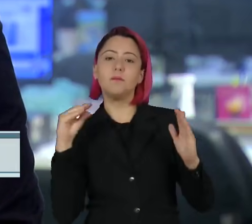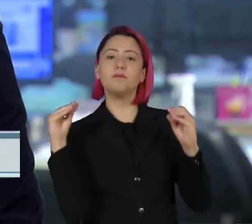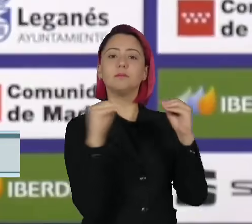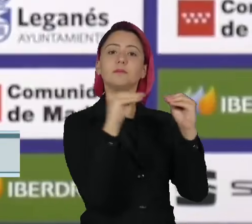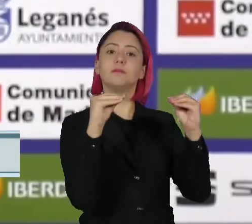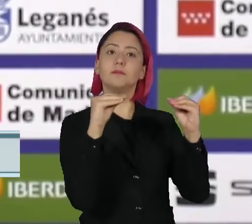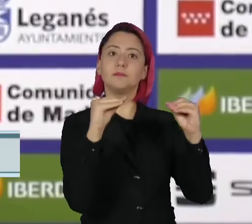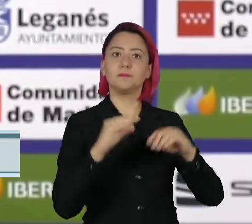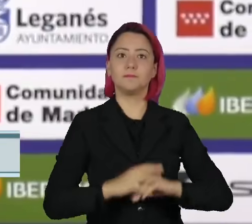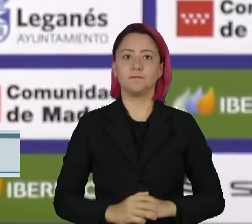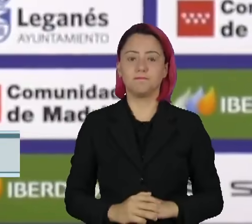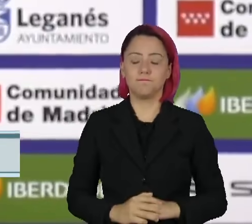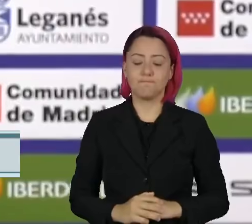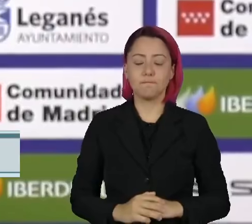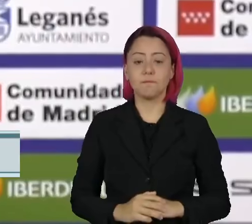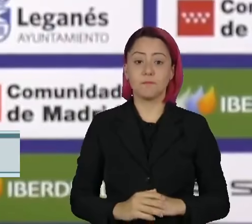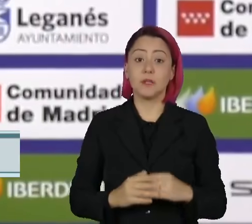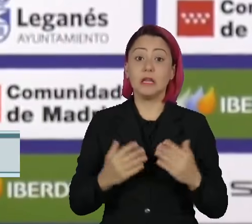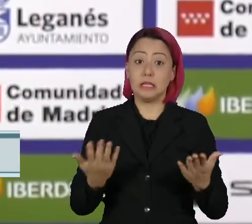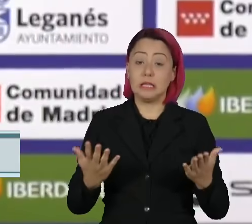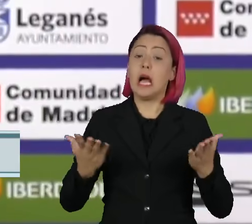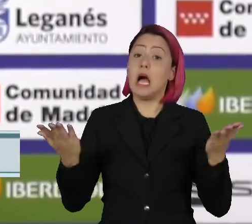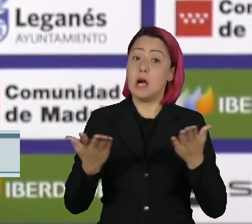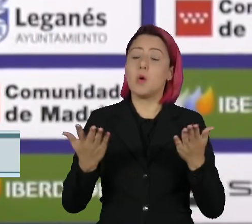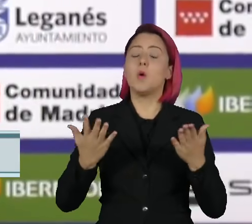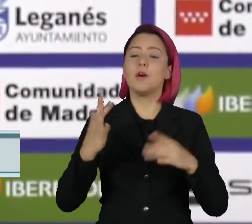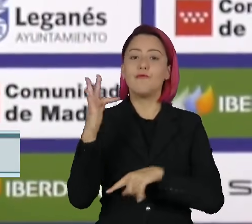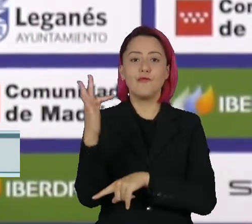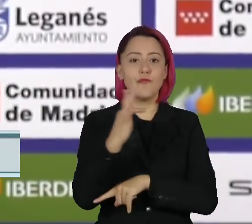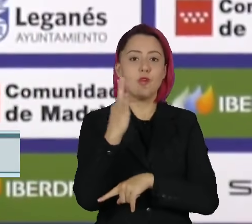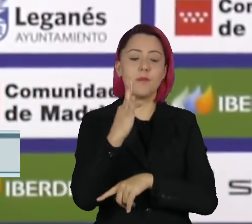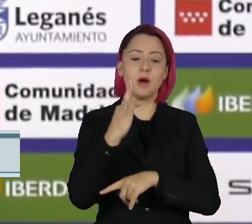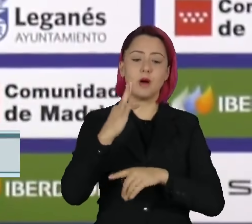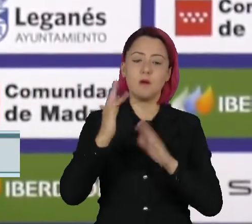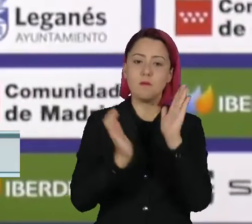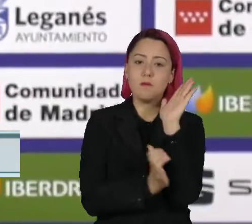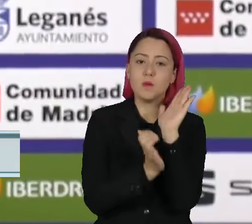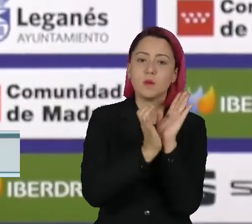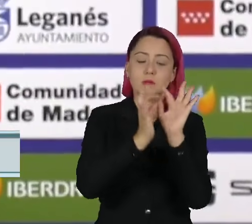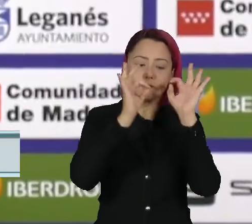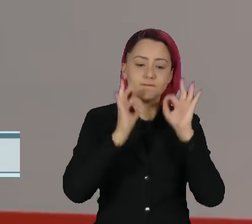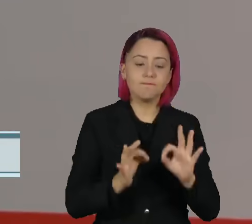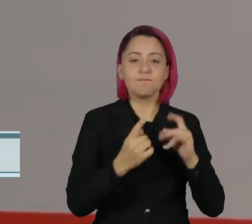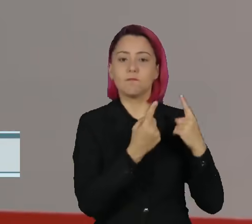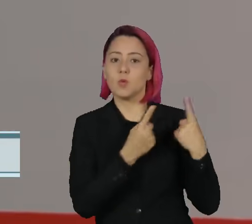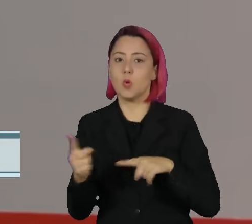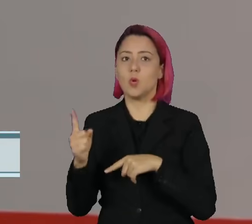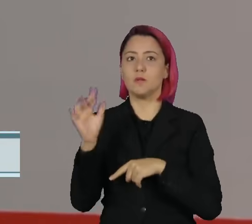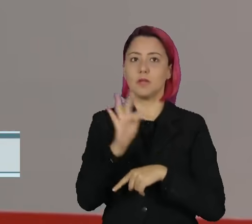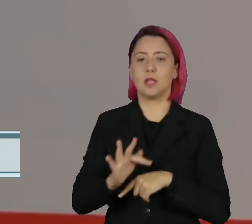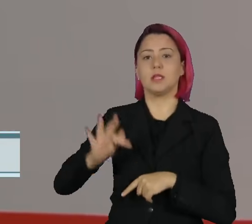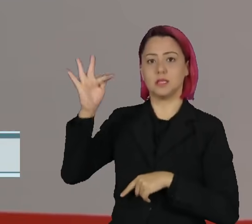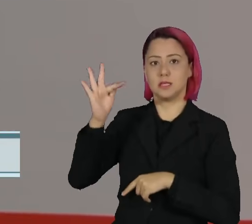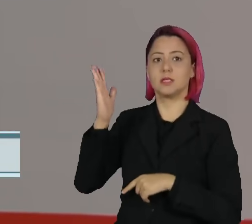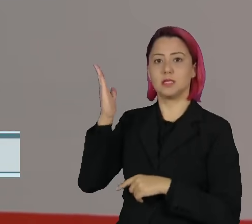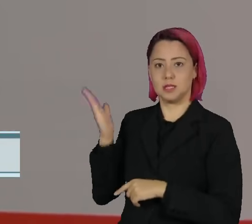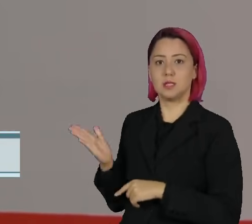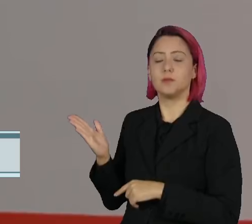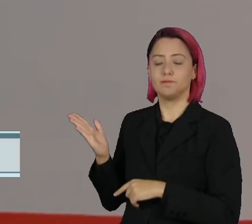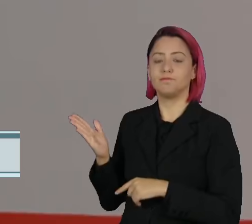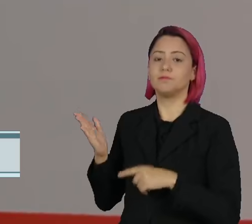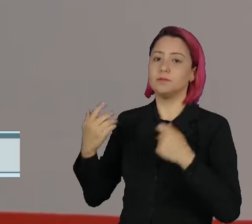jogadora a formalização era necessária para o processo contra o presidente da federação de futebol Luiz rubialis